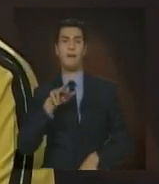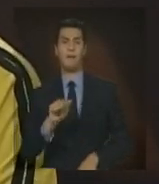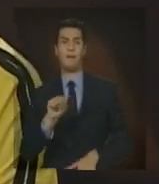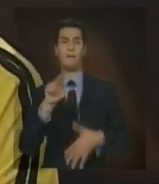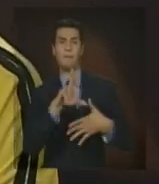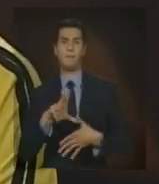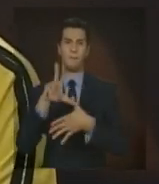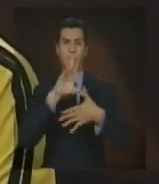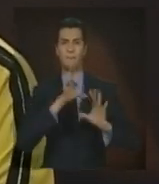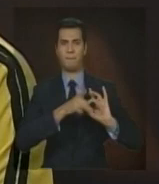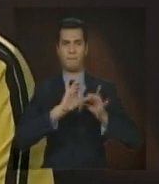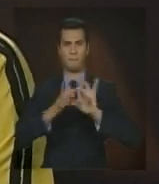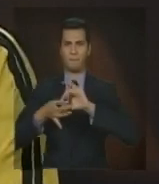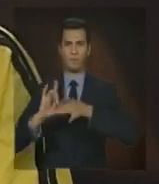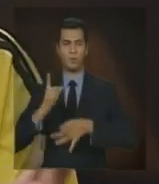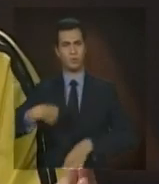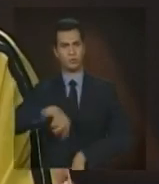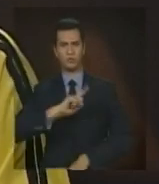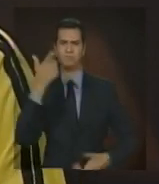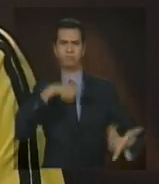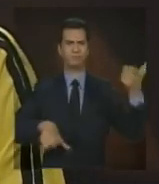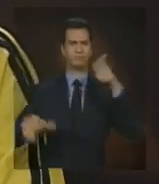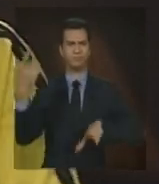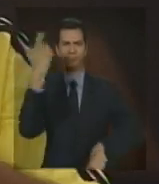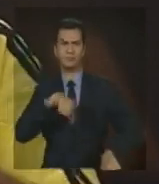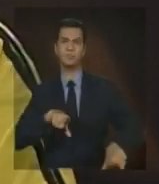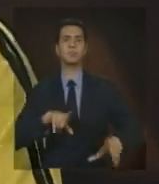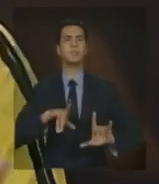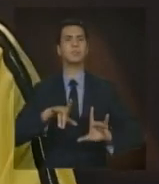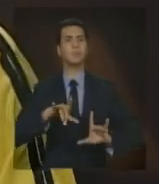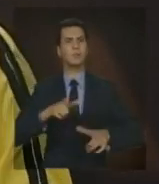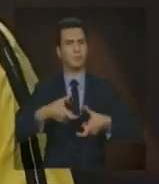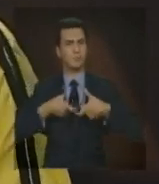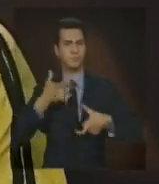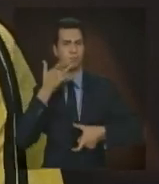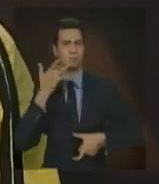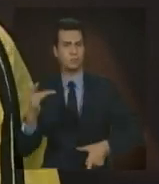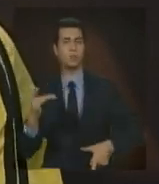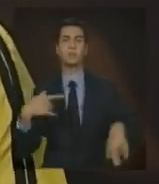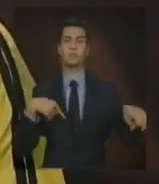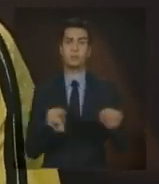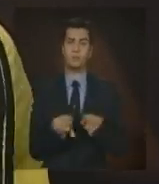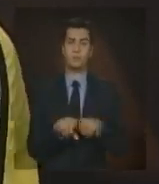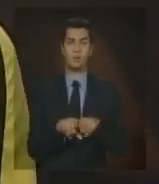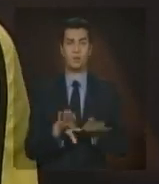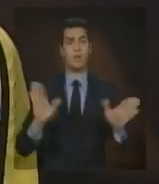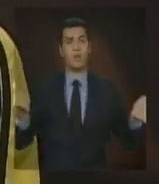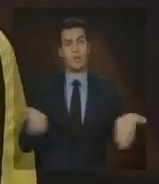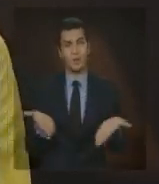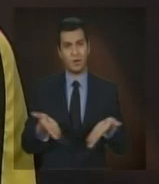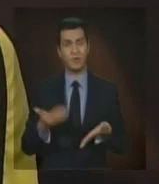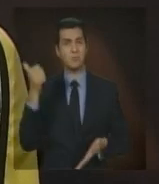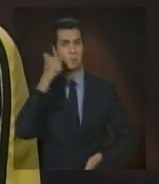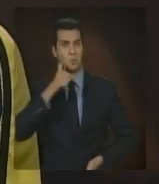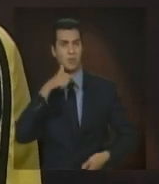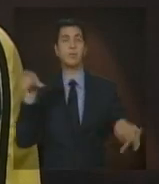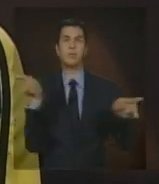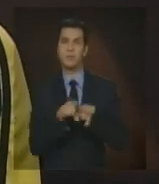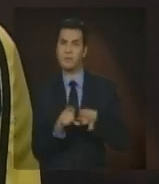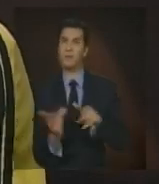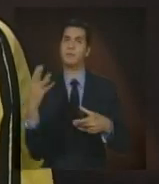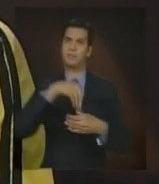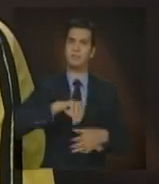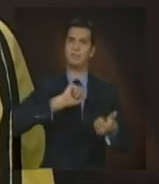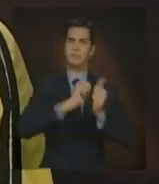E o esporte vai trazendo mais, as mulheres estão chegando mais no esporte. Antes, o esporte para deficiente antes